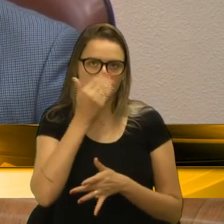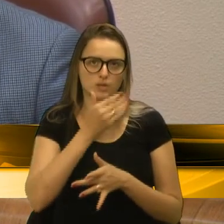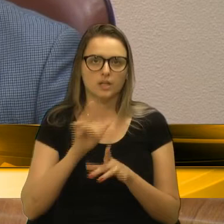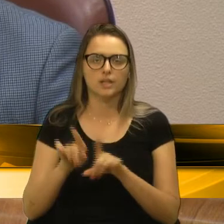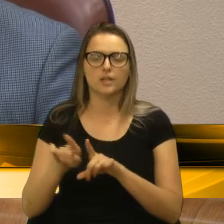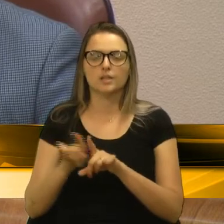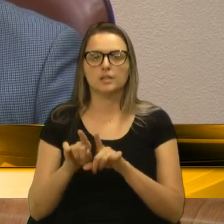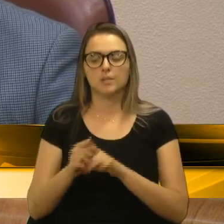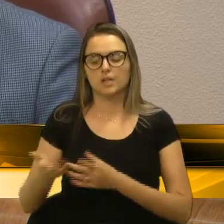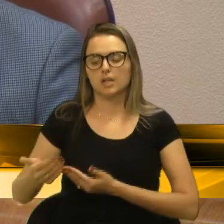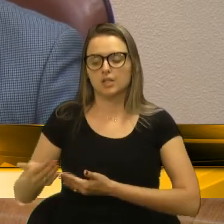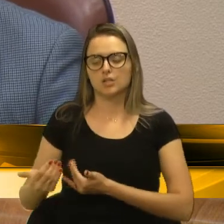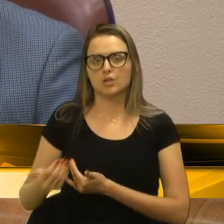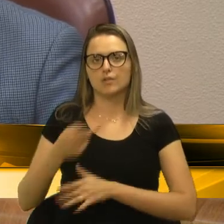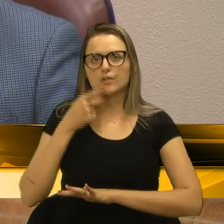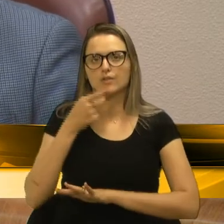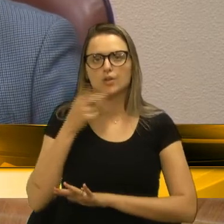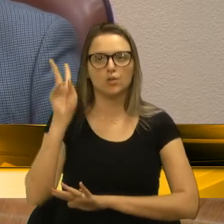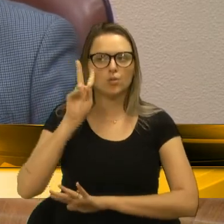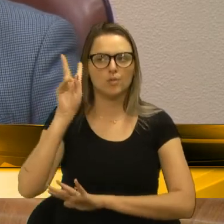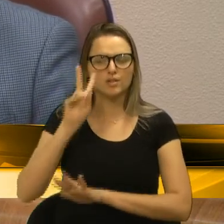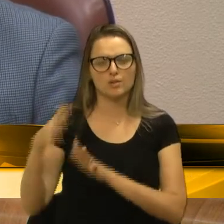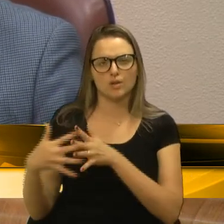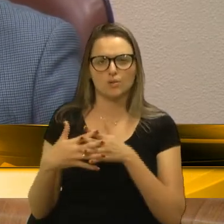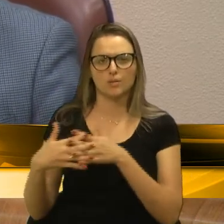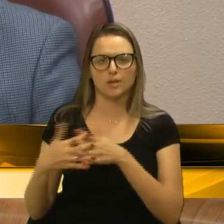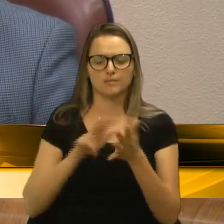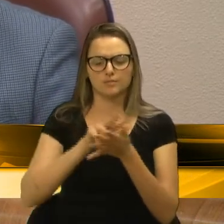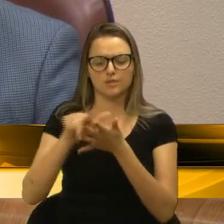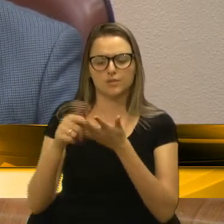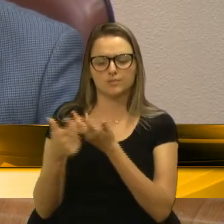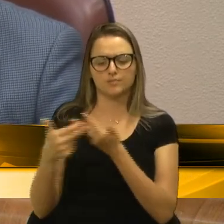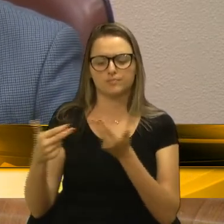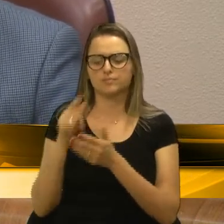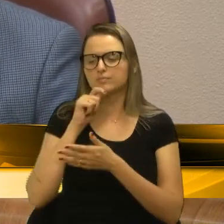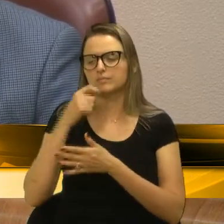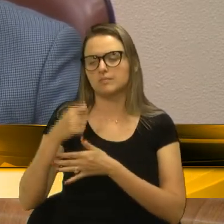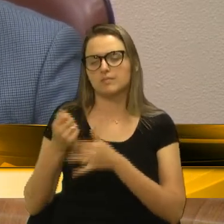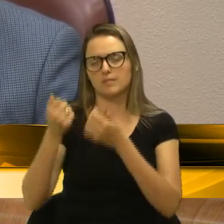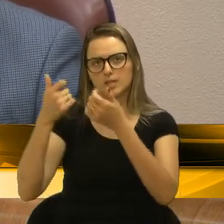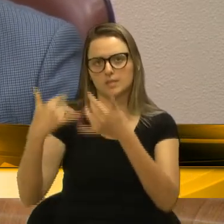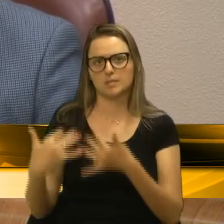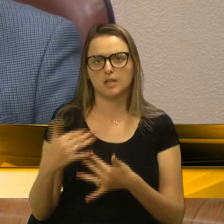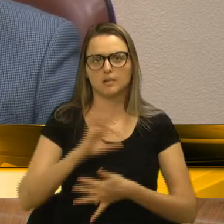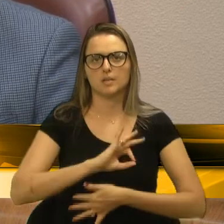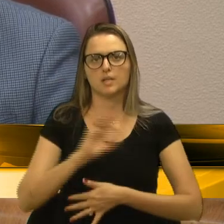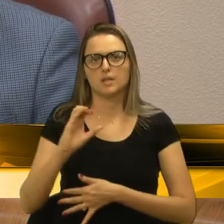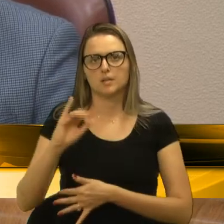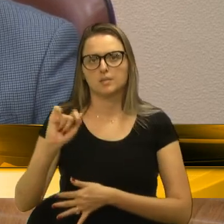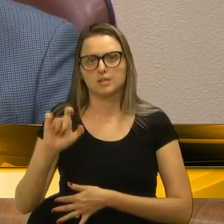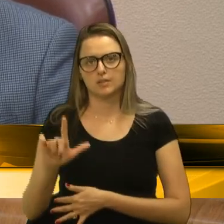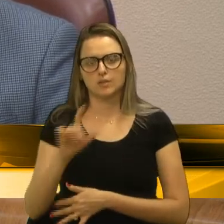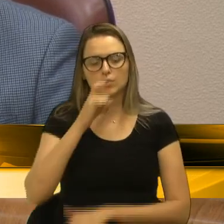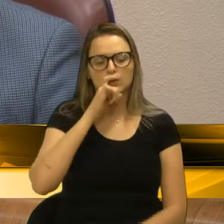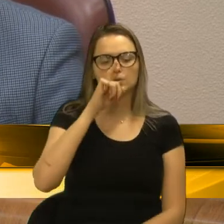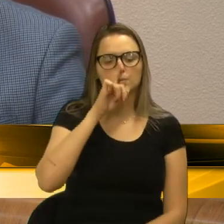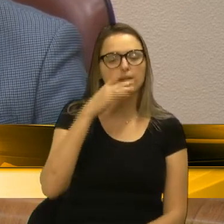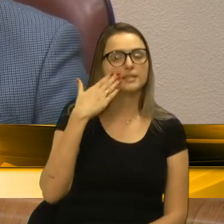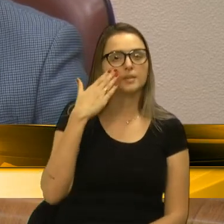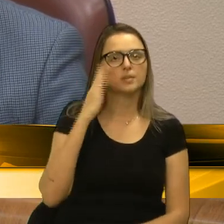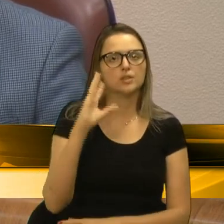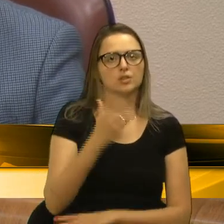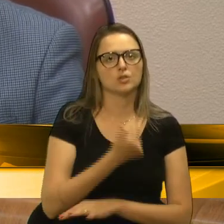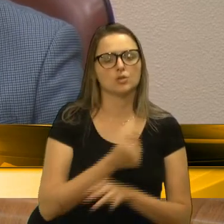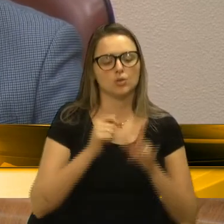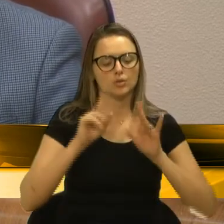a jovem apresentou uma história de vida muito complexa e diversas situações que ainda precisam ser esclarecidas pela Polícia Civil. Os pais teriam conhecimento da situação da